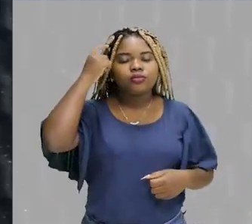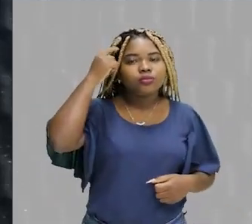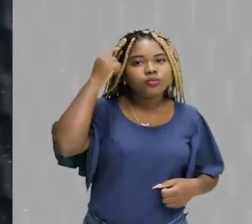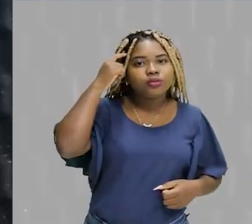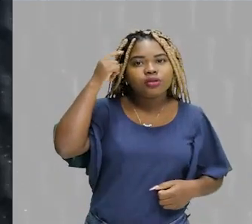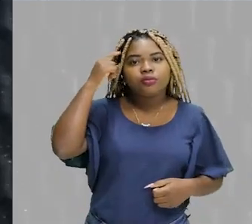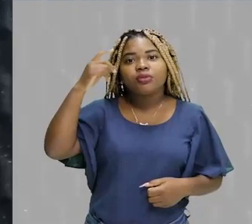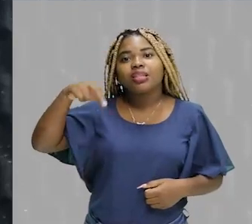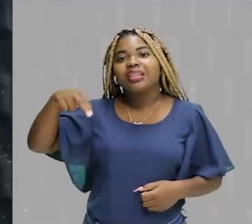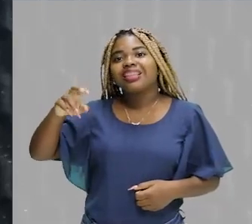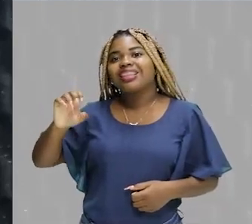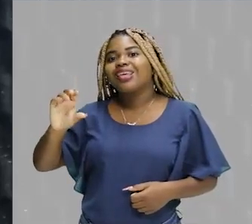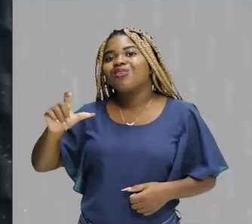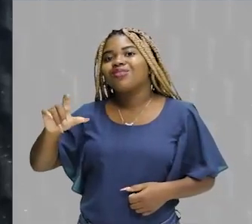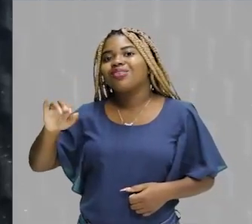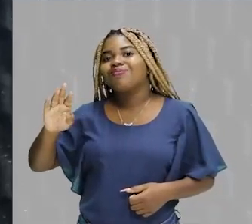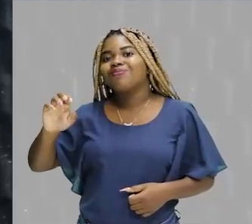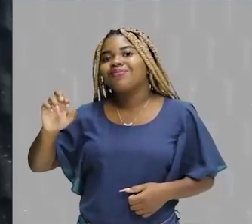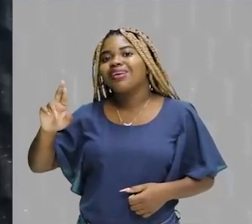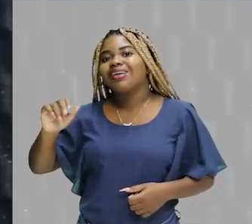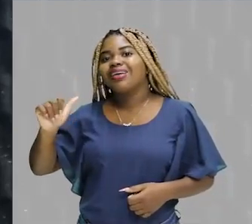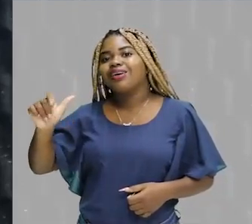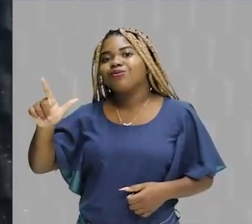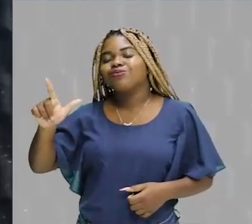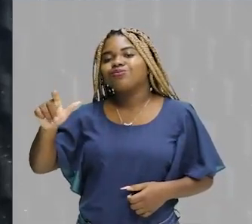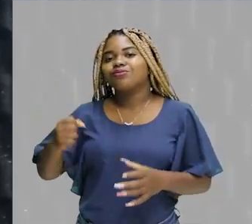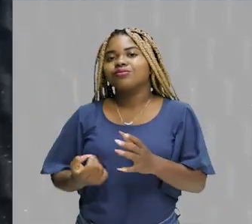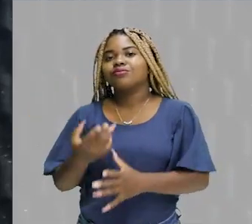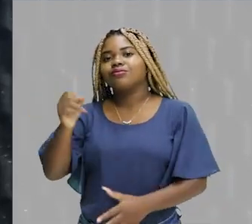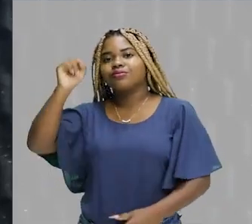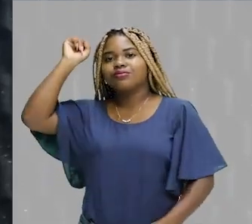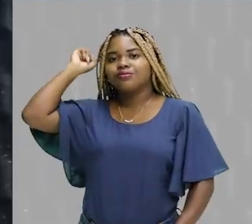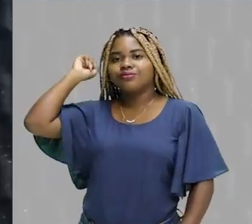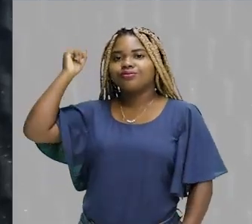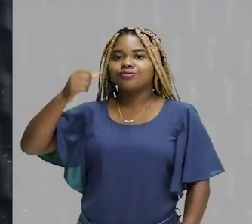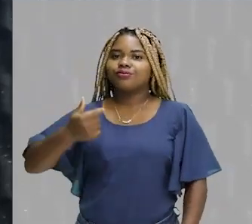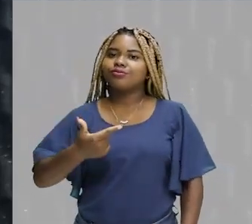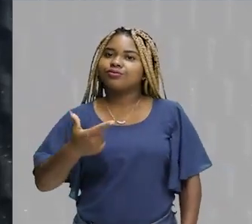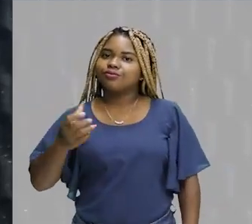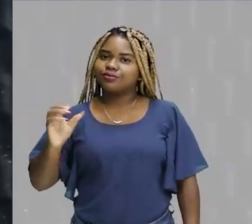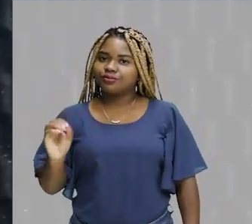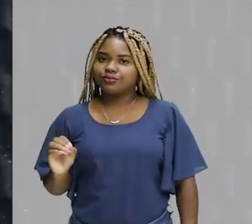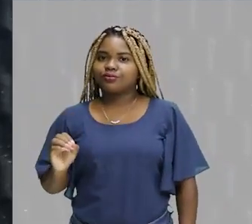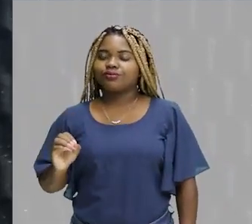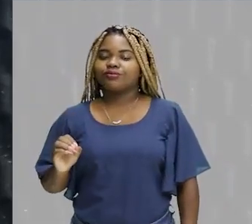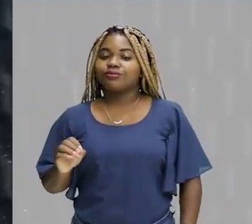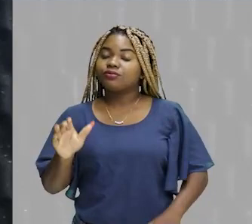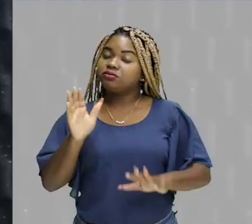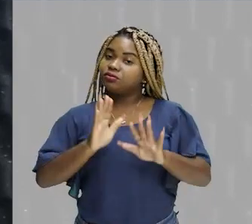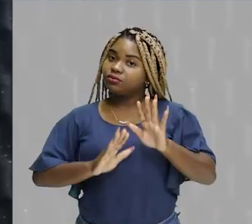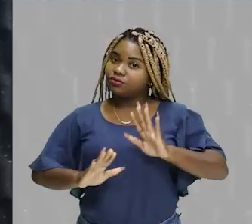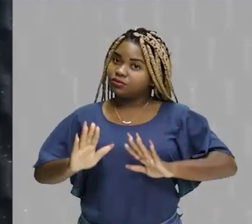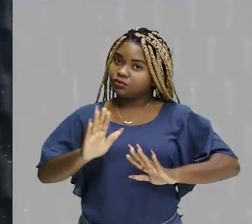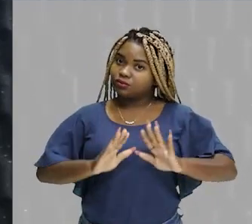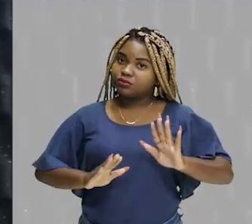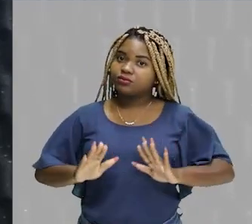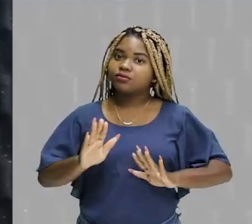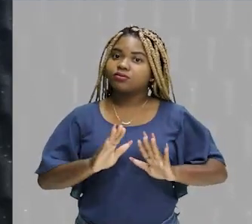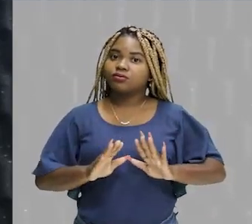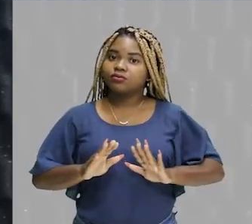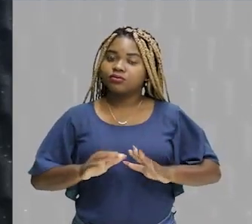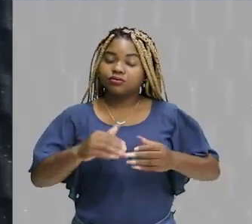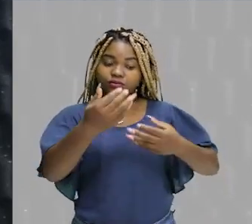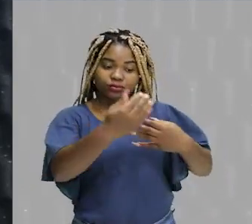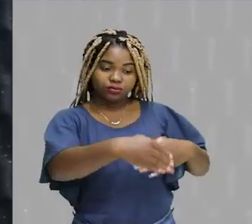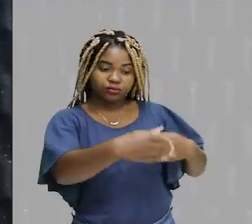que surgiu na segunda metade do século XX. Então toma cuidado aí, quando for fazer a prova e tudo